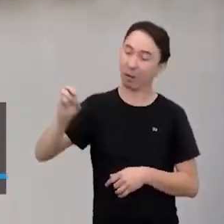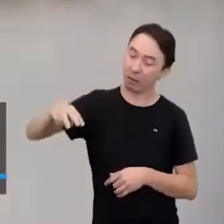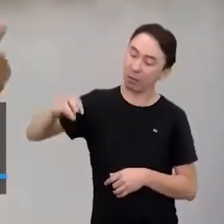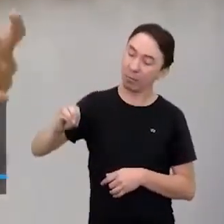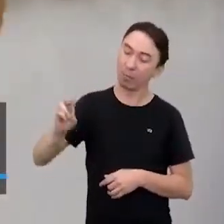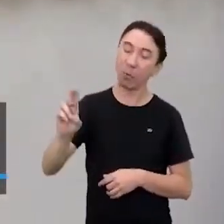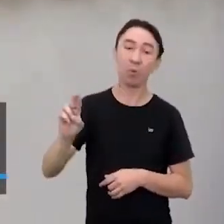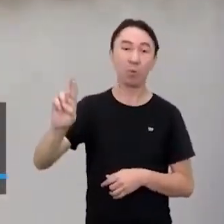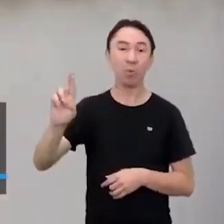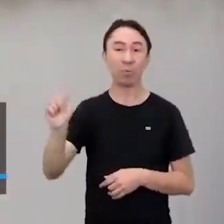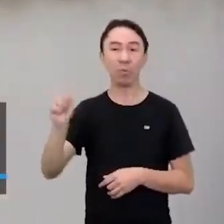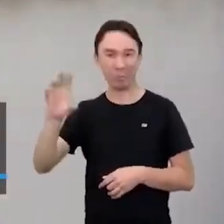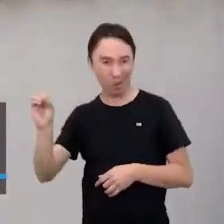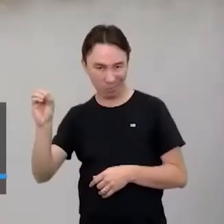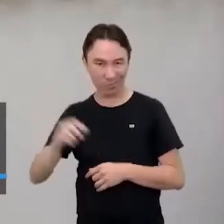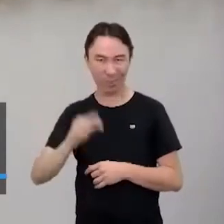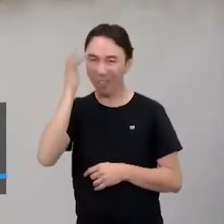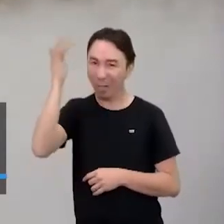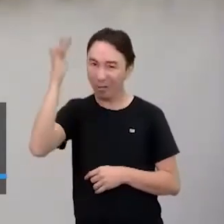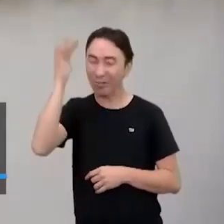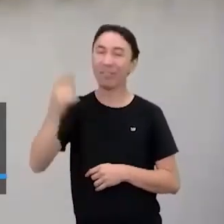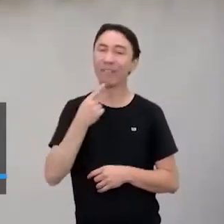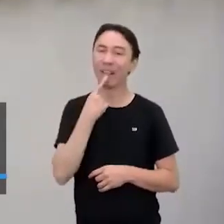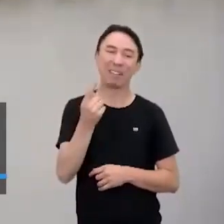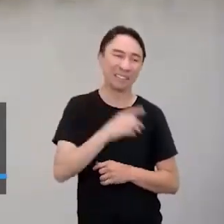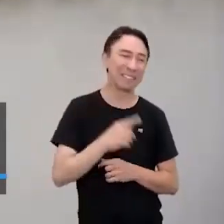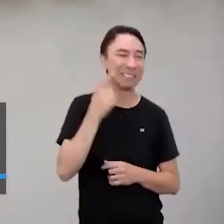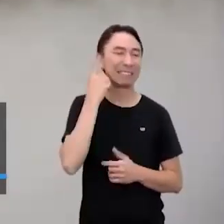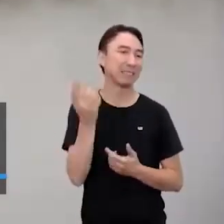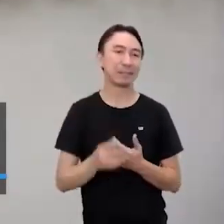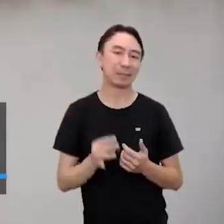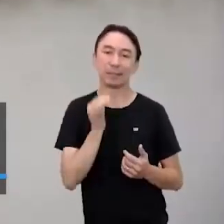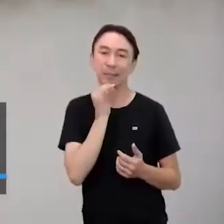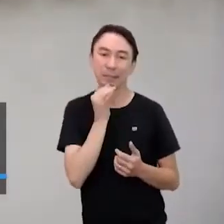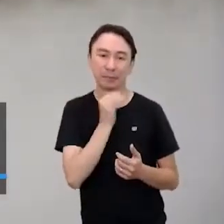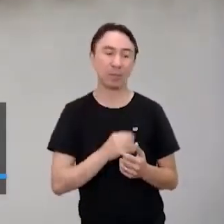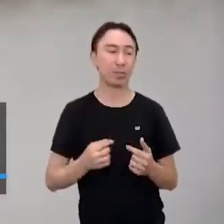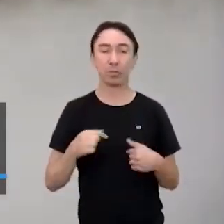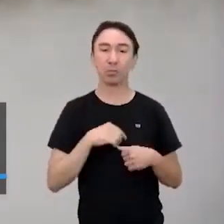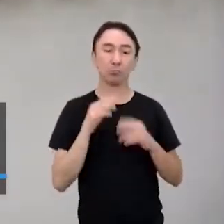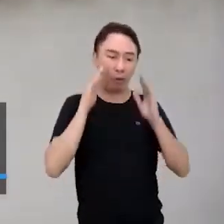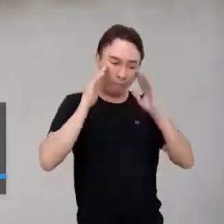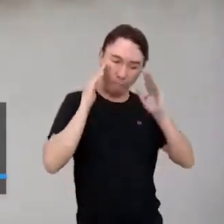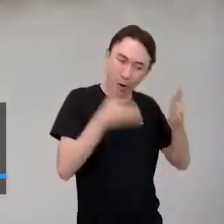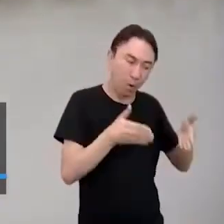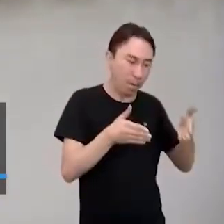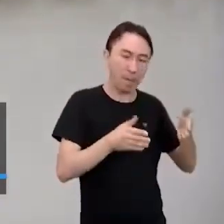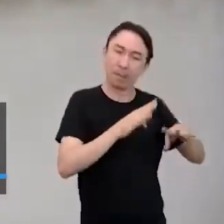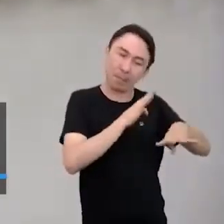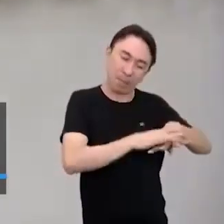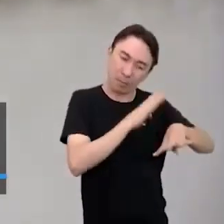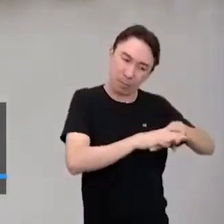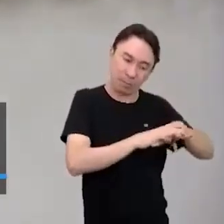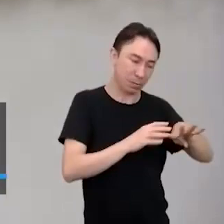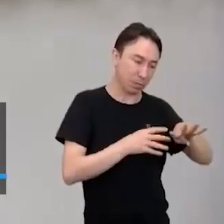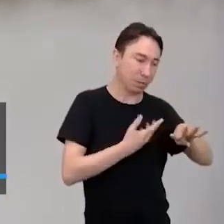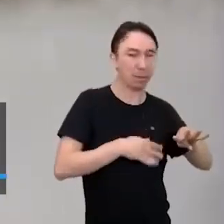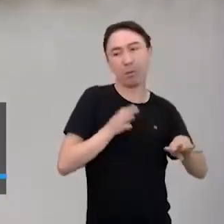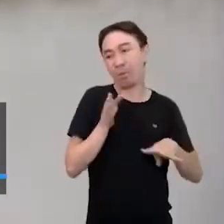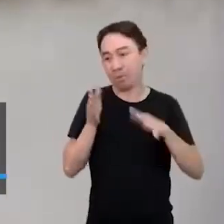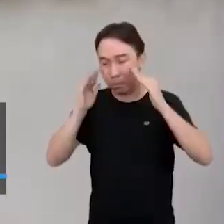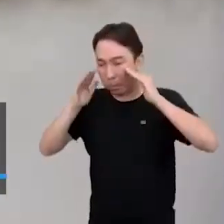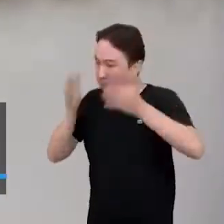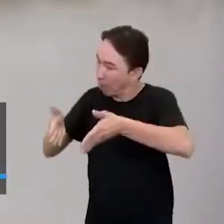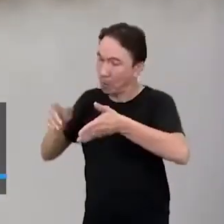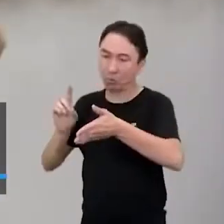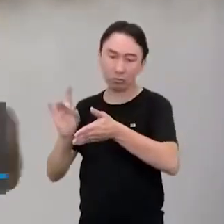realidade em si. Você não está uma hora, eu tô matemática só isso aqui. Ah, isso aqui é só história. Ah, isso